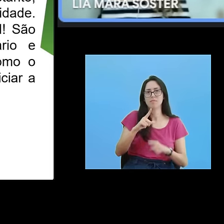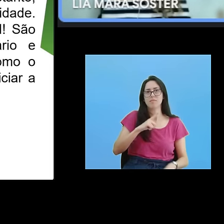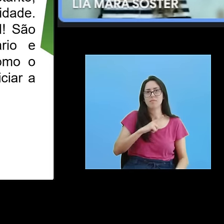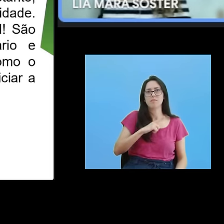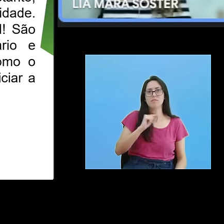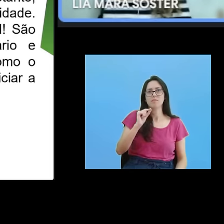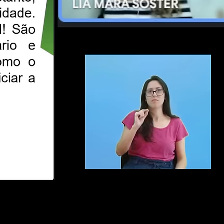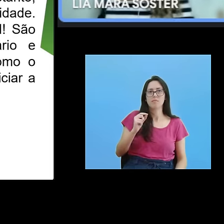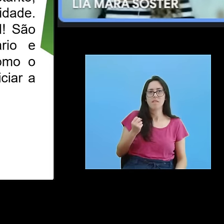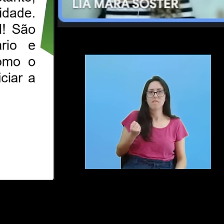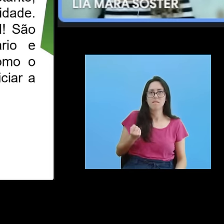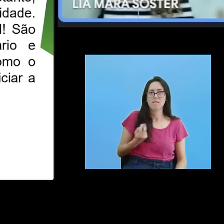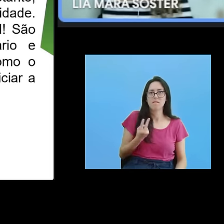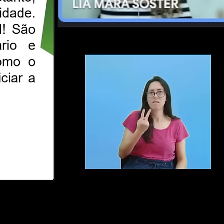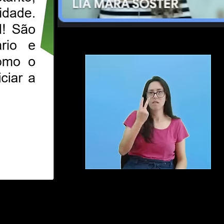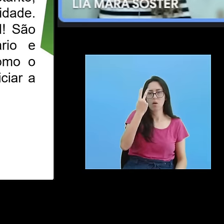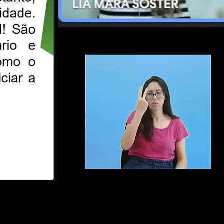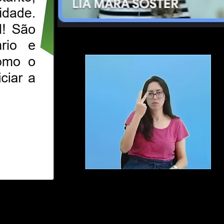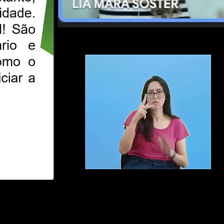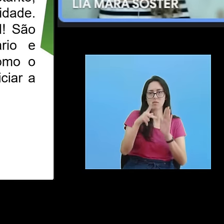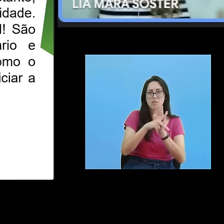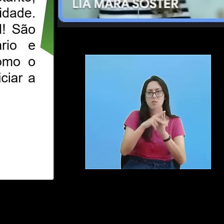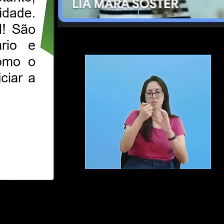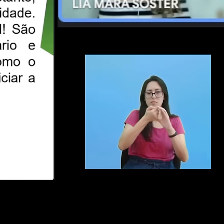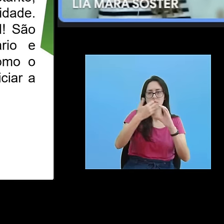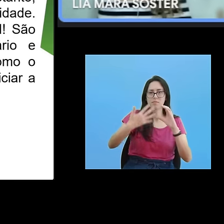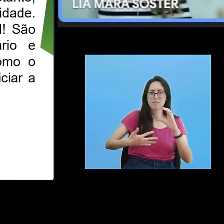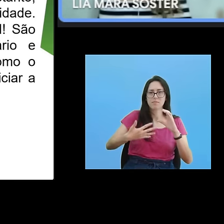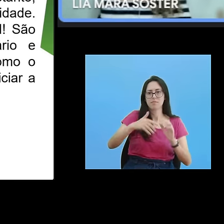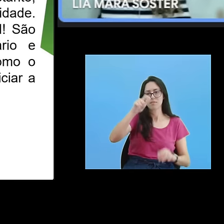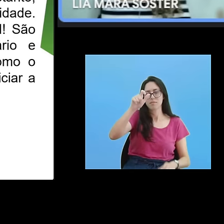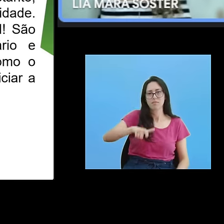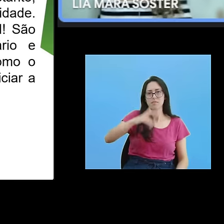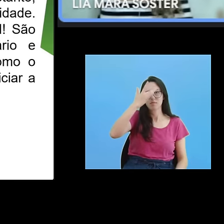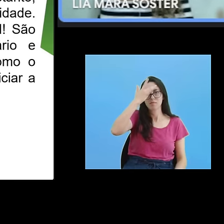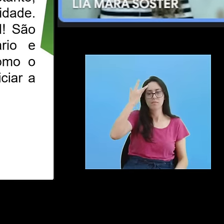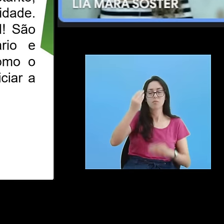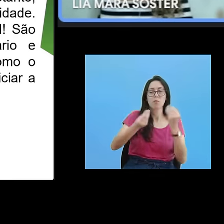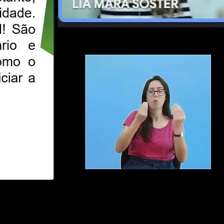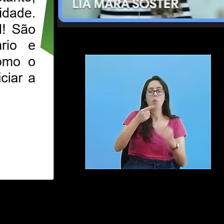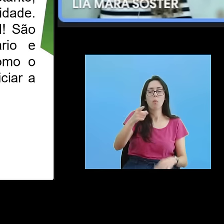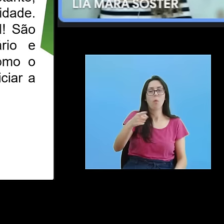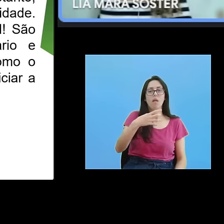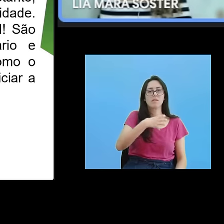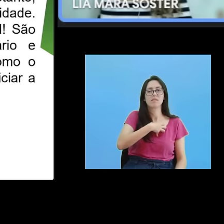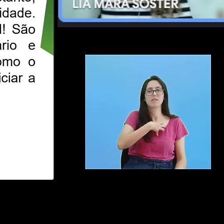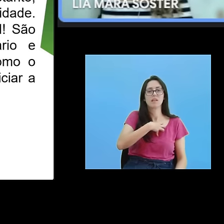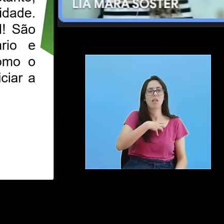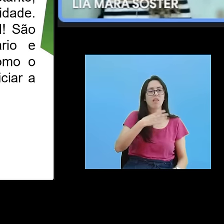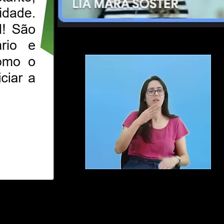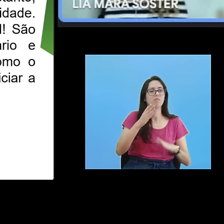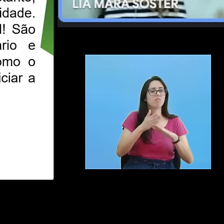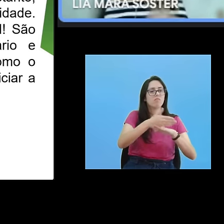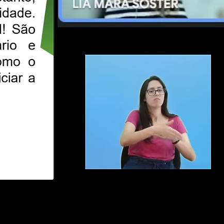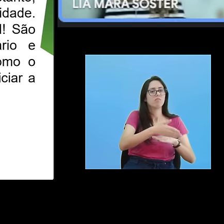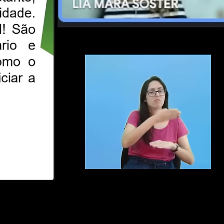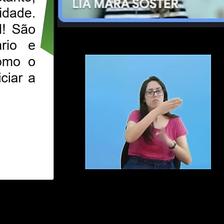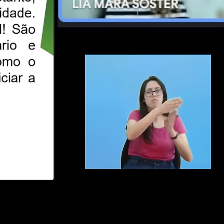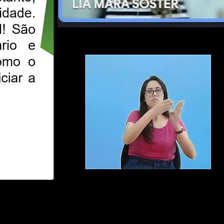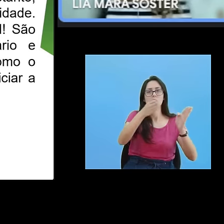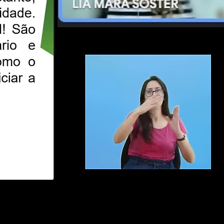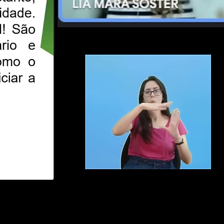dos aspectos que compõem essa pessoa, né, de como ela se sente e se coloca no mundo à sua volta. E